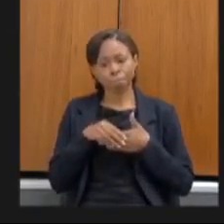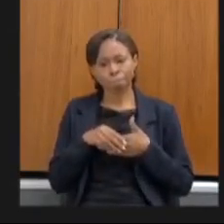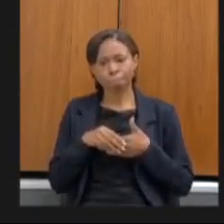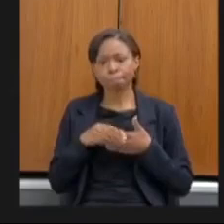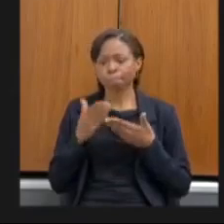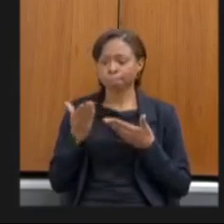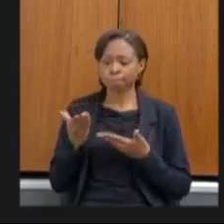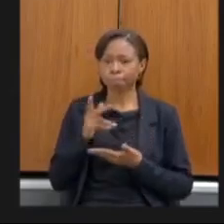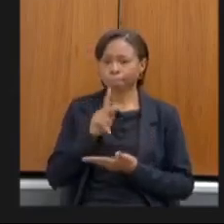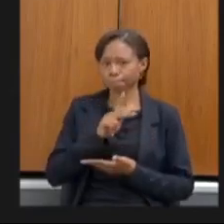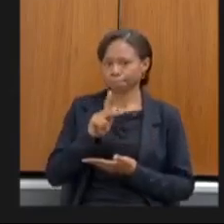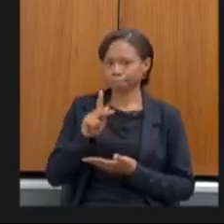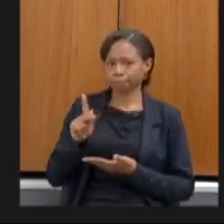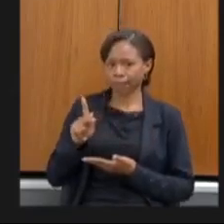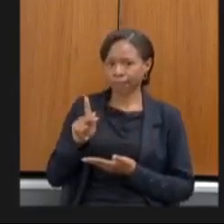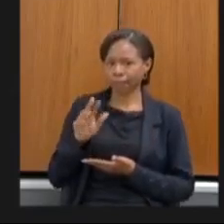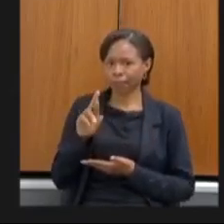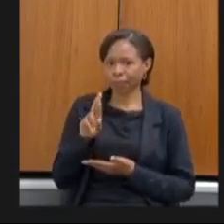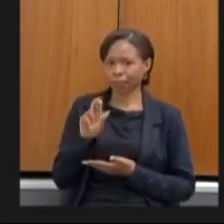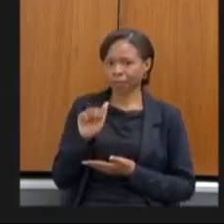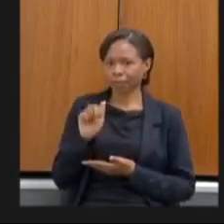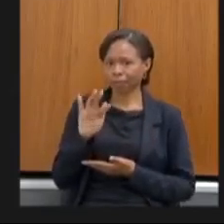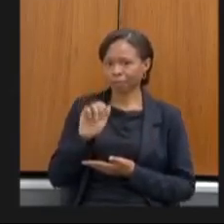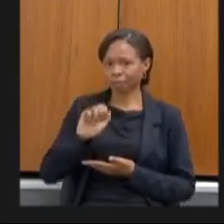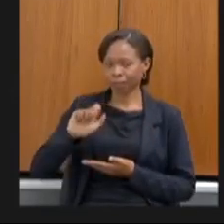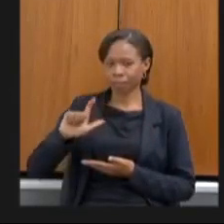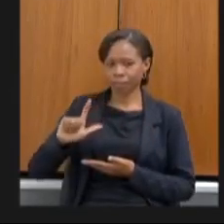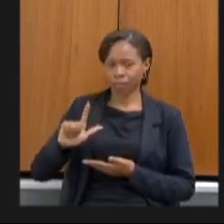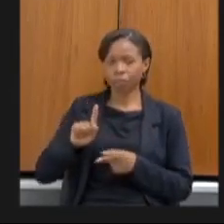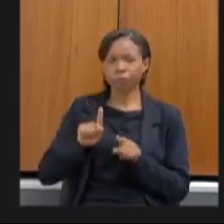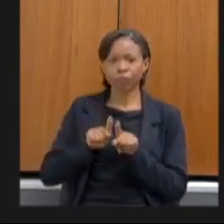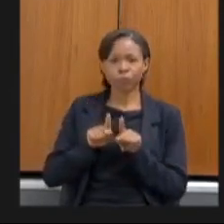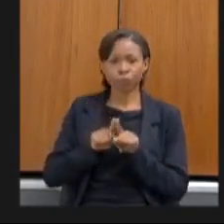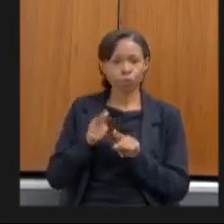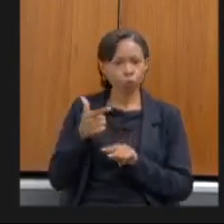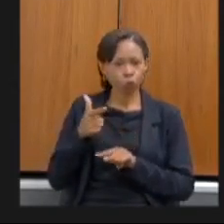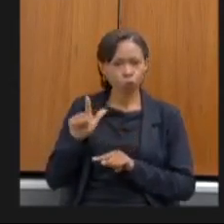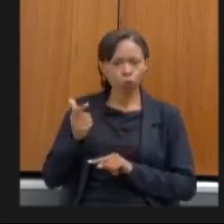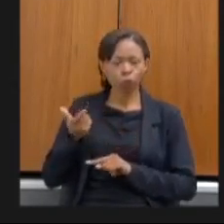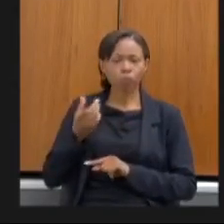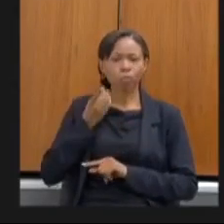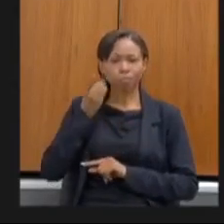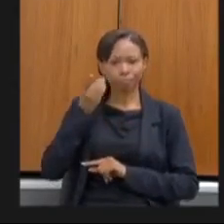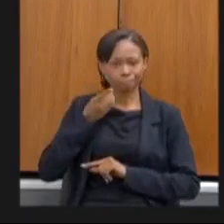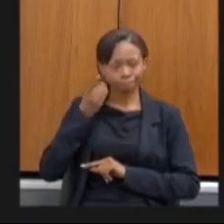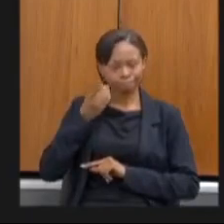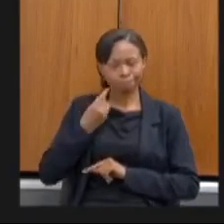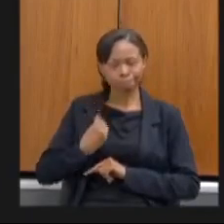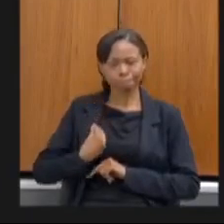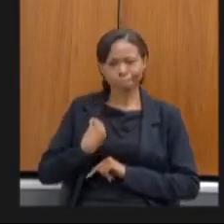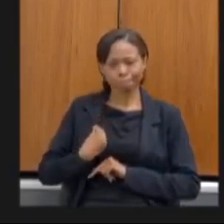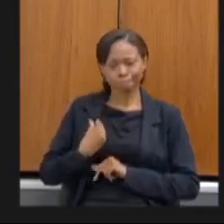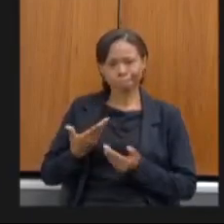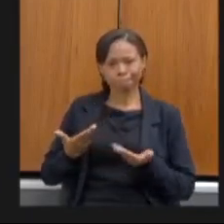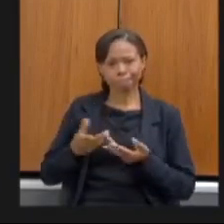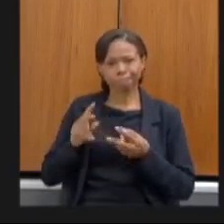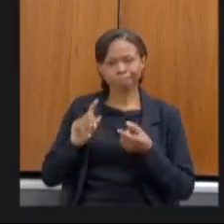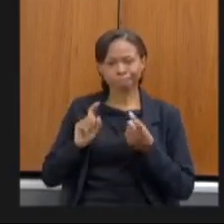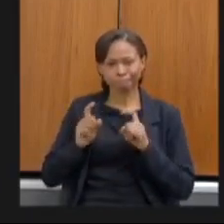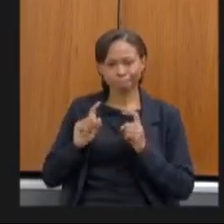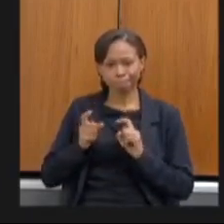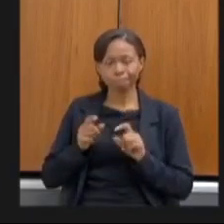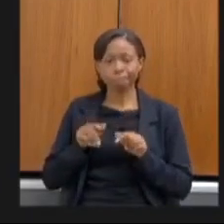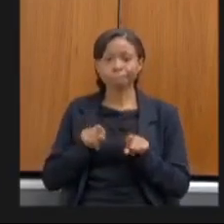ele tava Rafael Martins em seu nome todos os demais colegas que estão participando dessa sociedade tá lisa